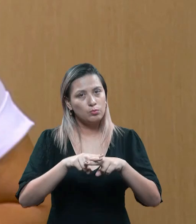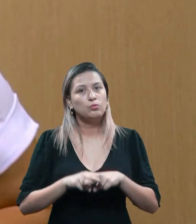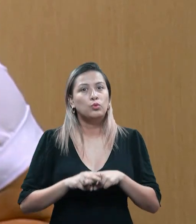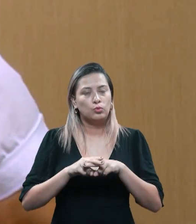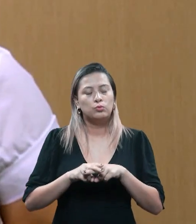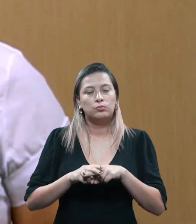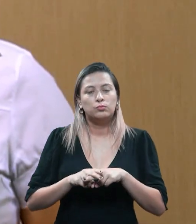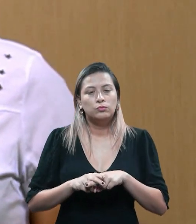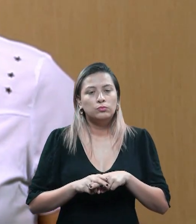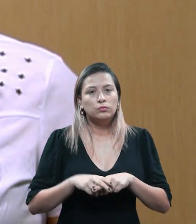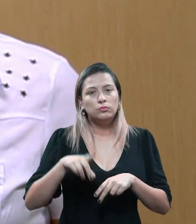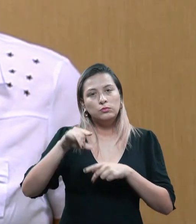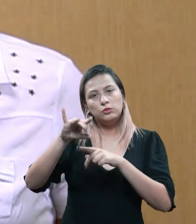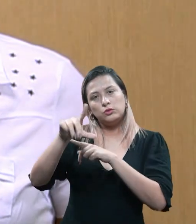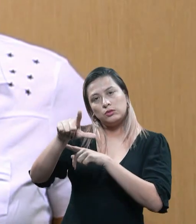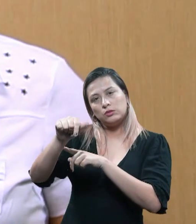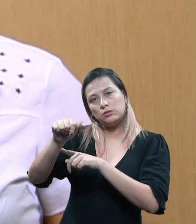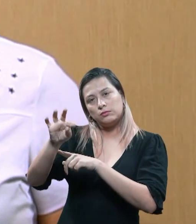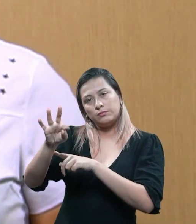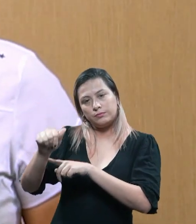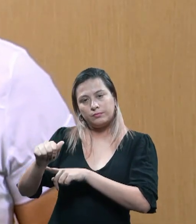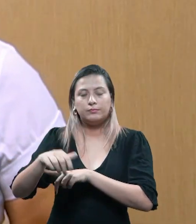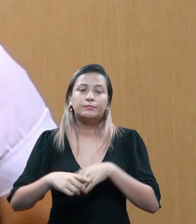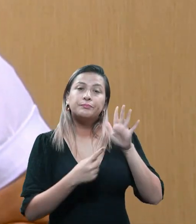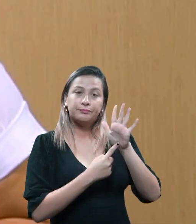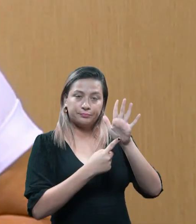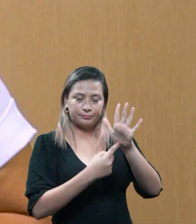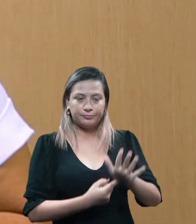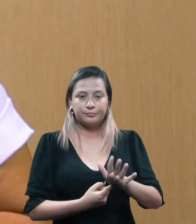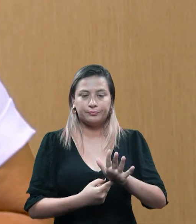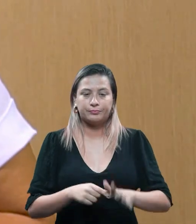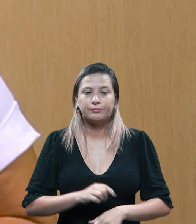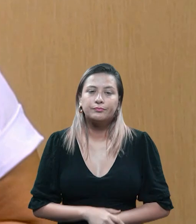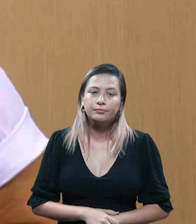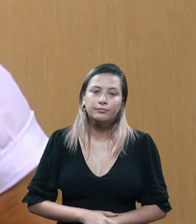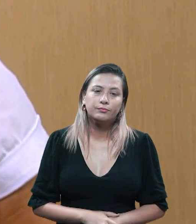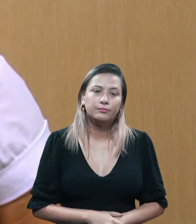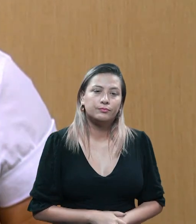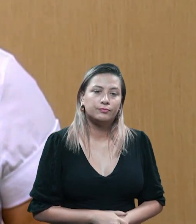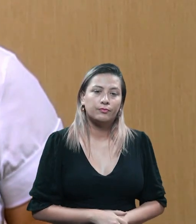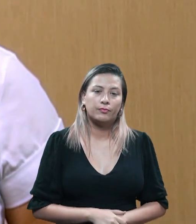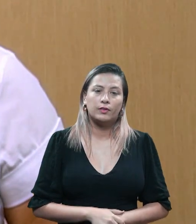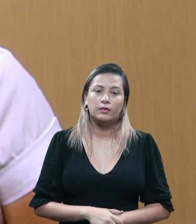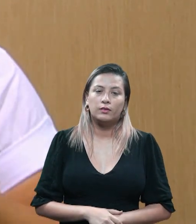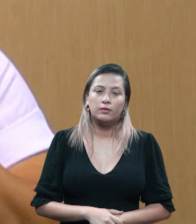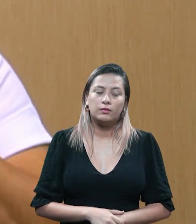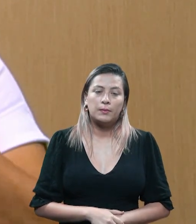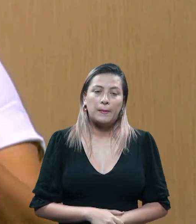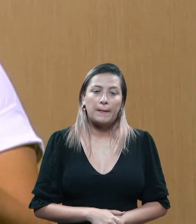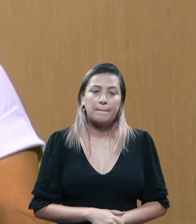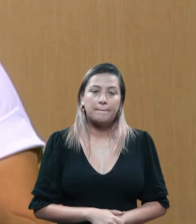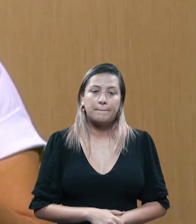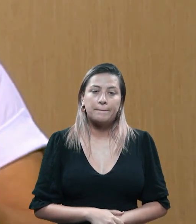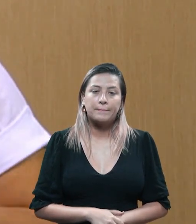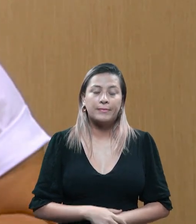poros ficam dilatados. Ela tende a apresentar, devido a essa excessiva oleosidade,